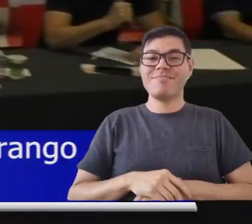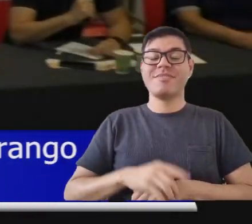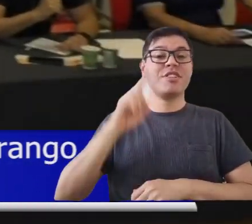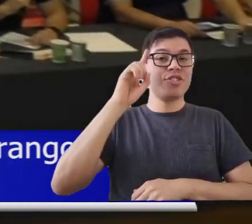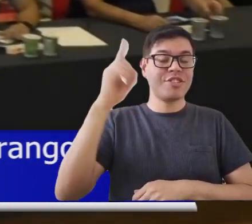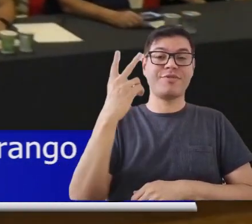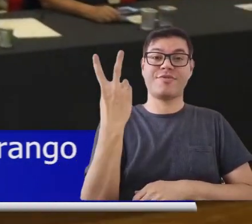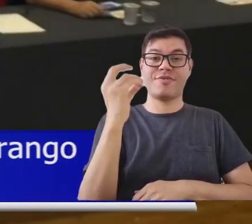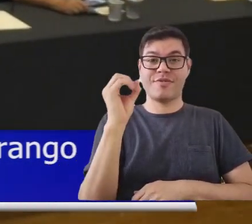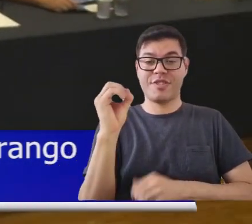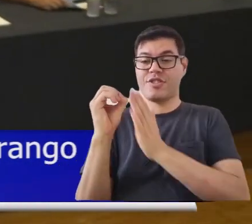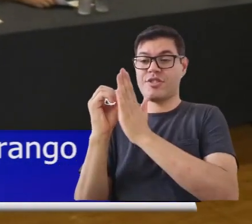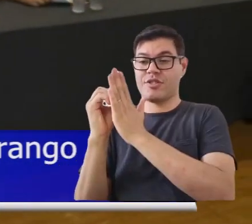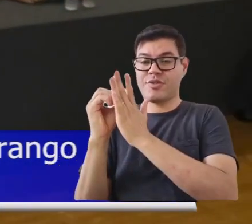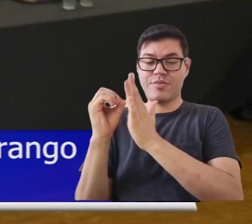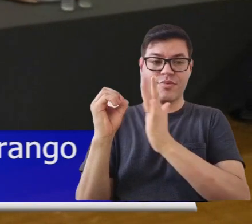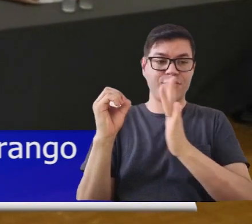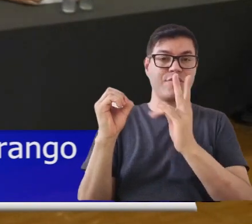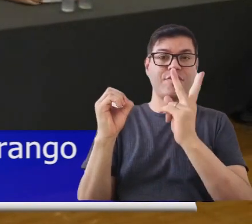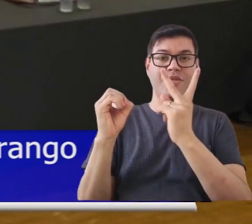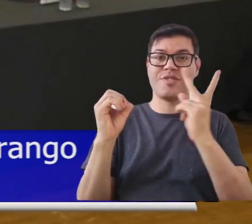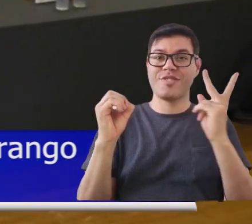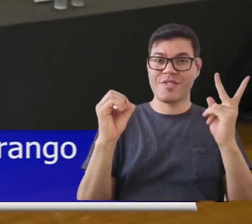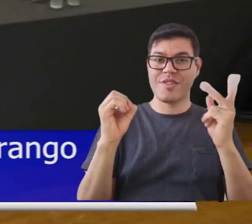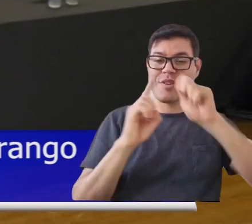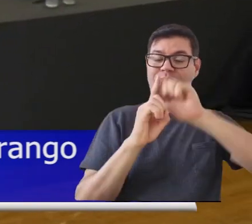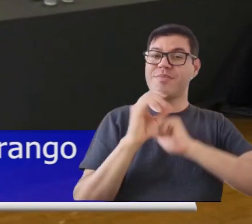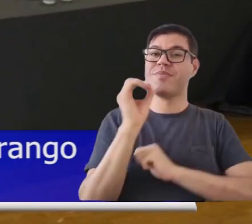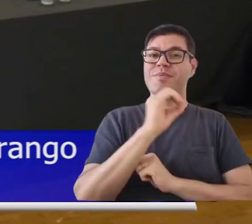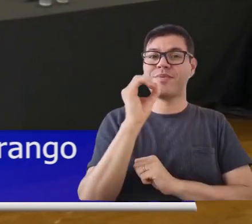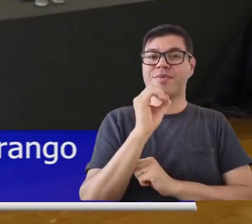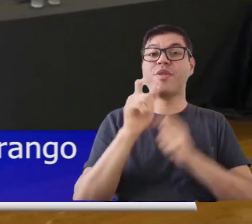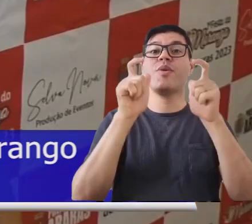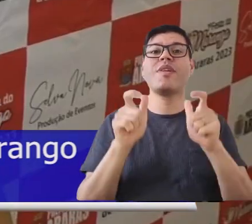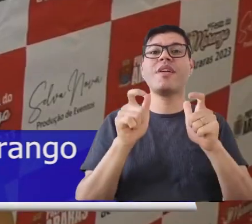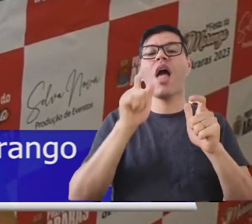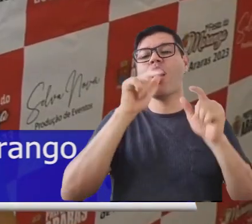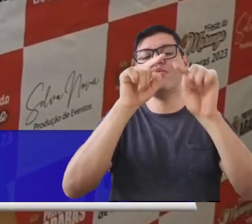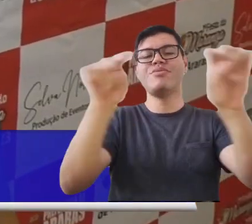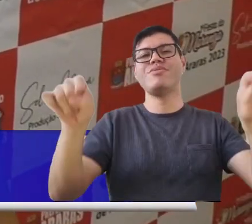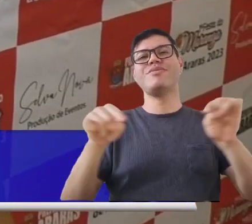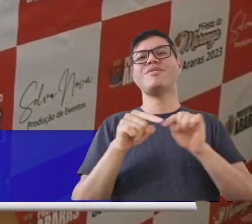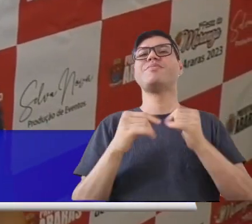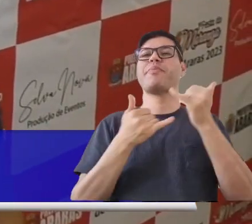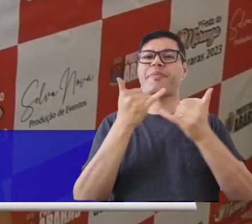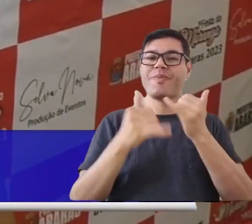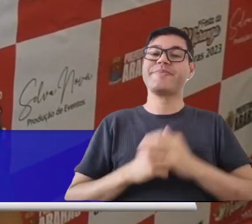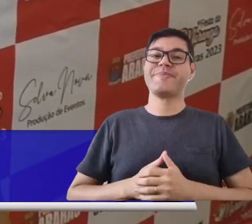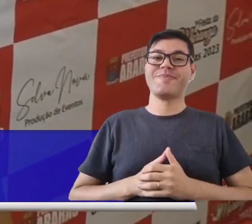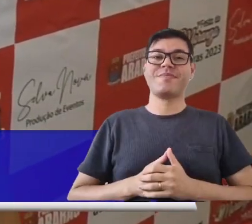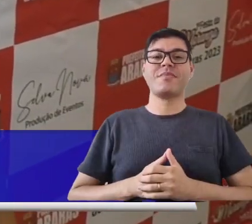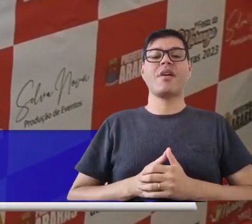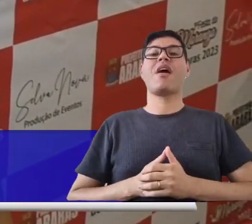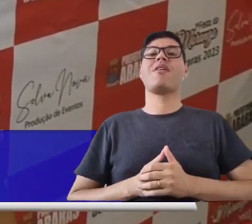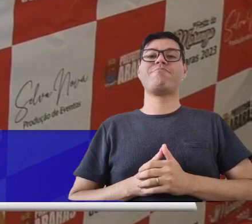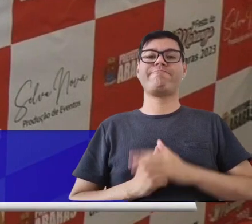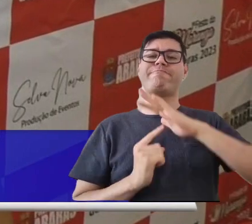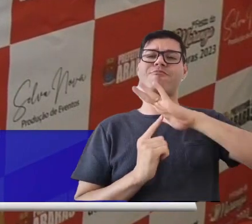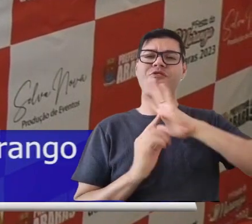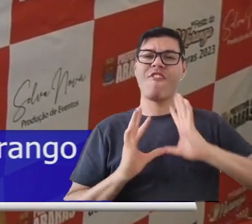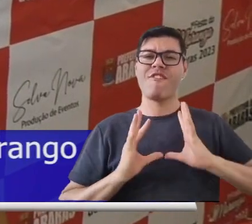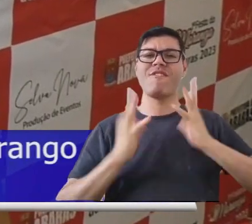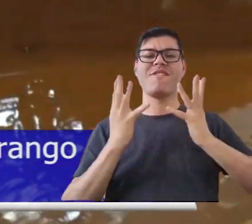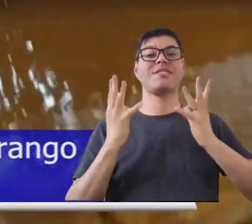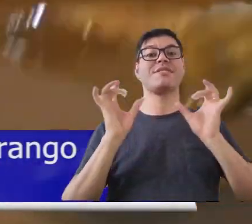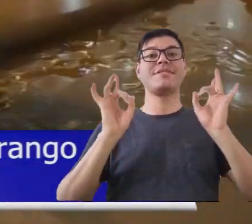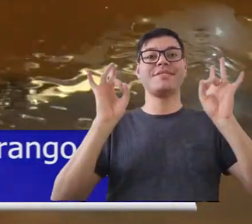acontece nos dias 20, 21 e 22 de outubro no Parque Ecológico. É uma festa muito especial preparada para você, que é